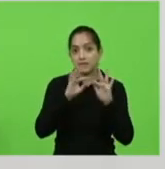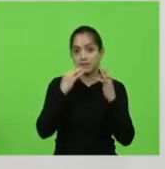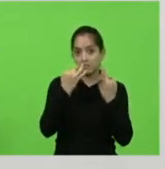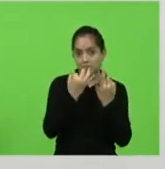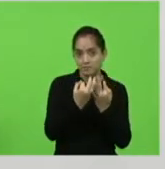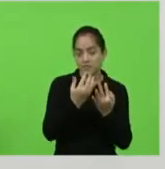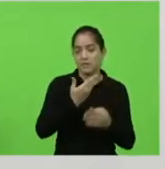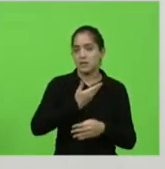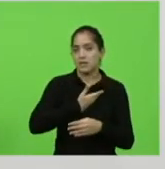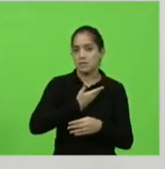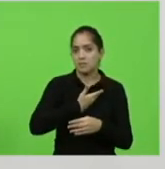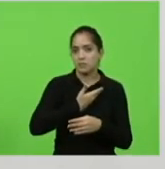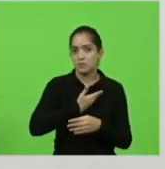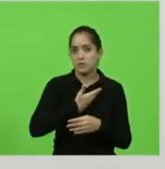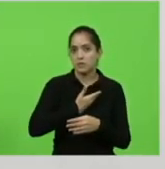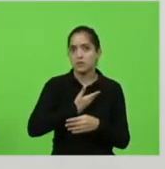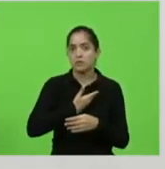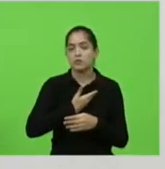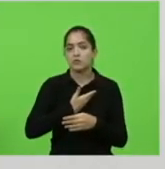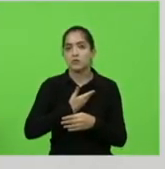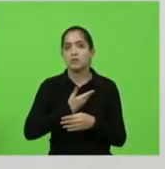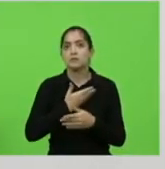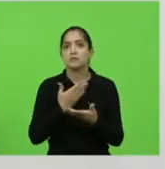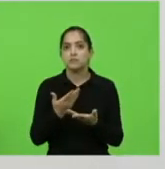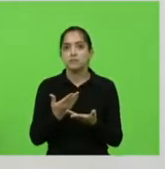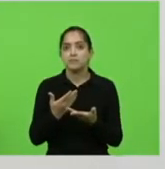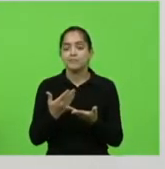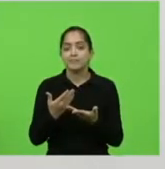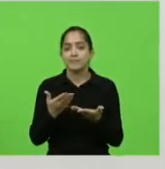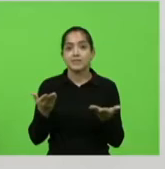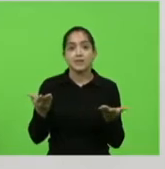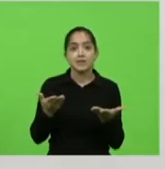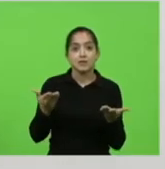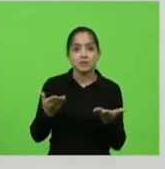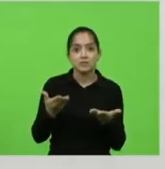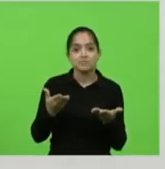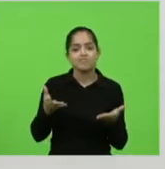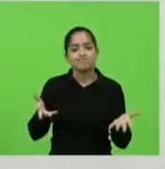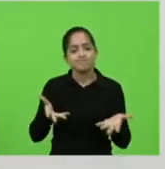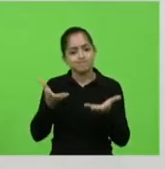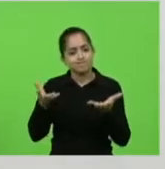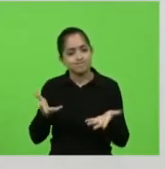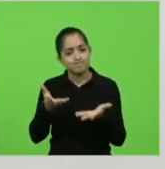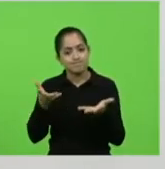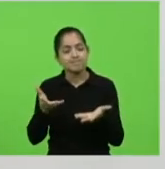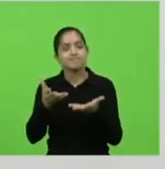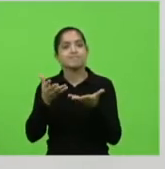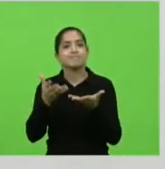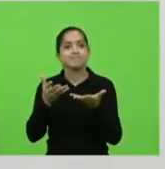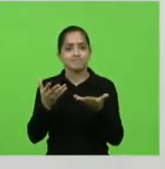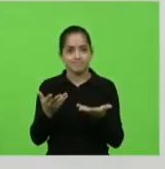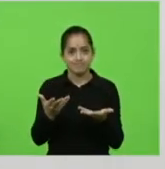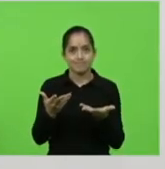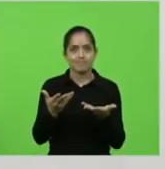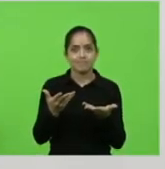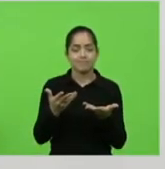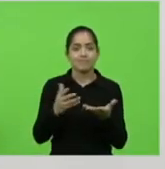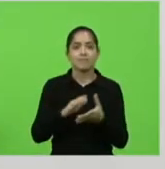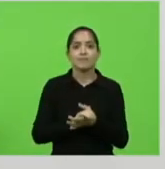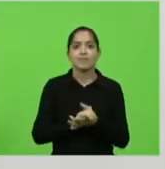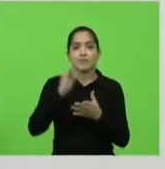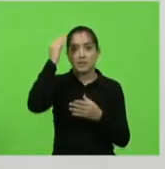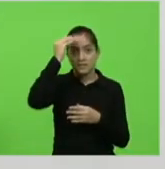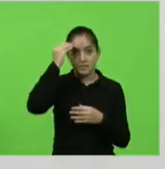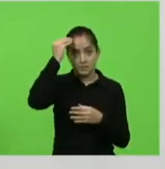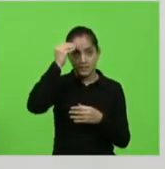amigos, e o profundo legado que ele deixa, que é motivacional para todos nós, para quem tem uma vasta experiência